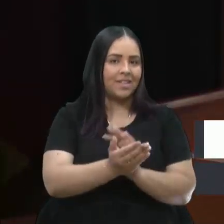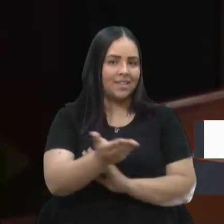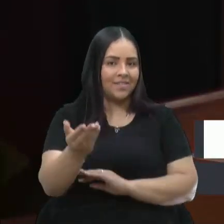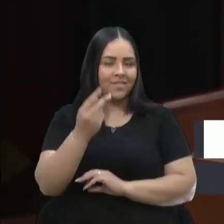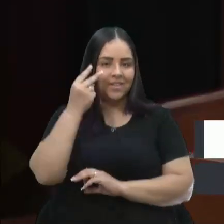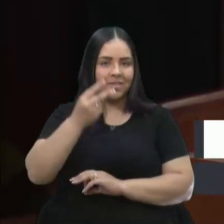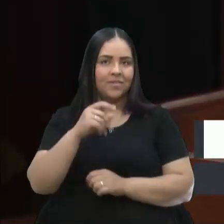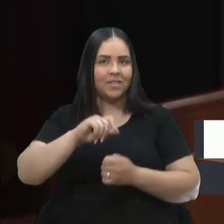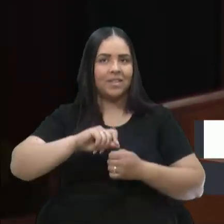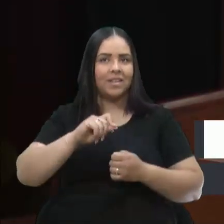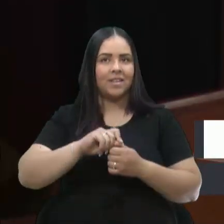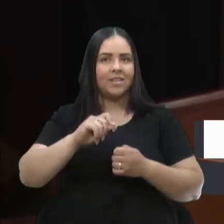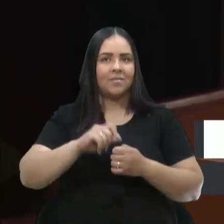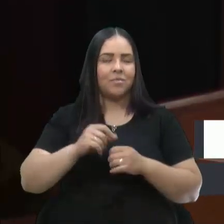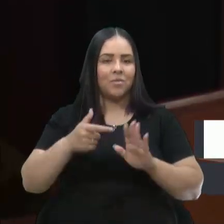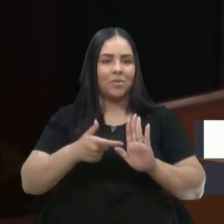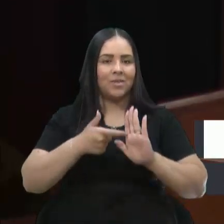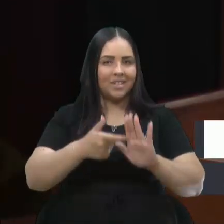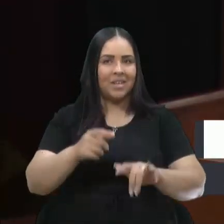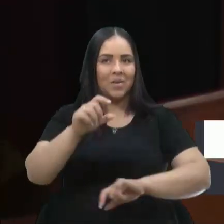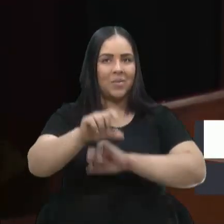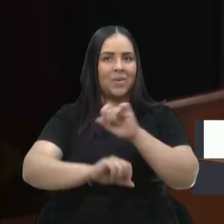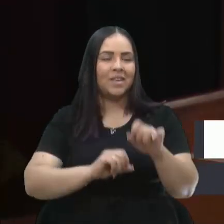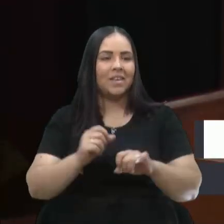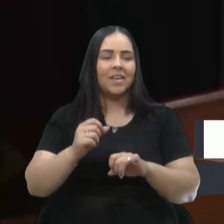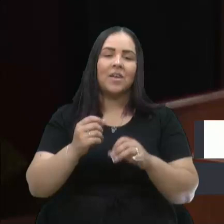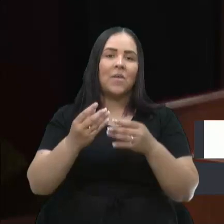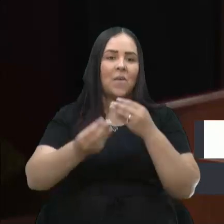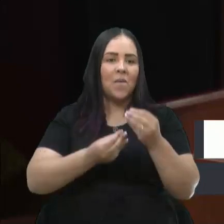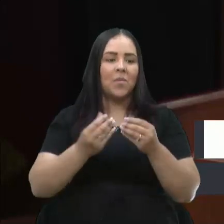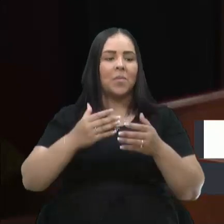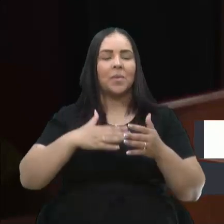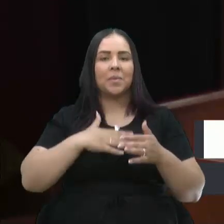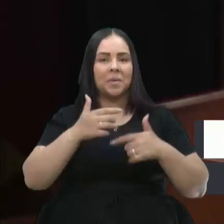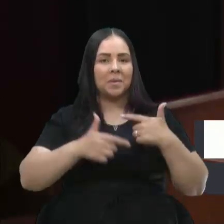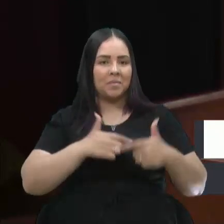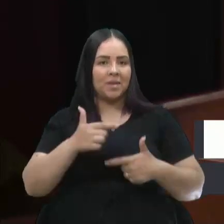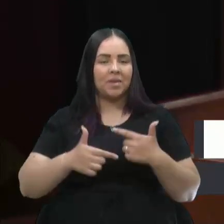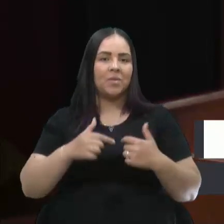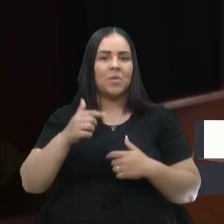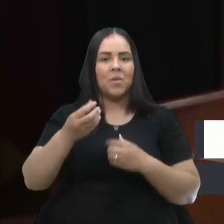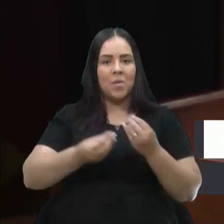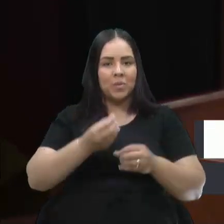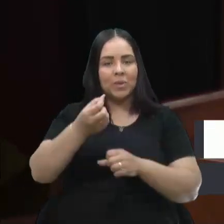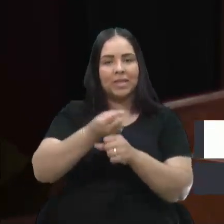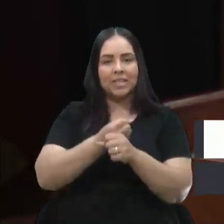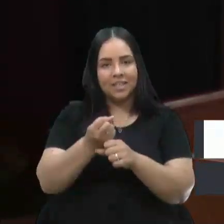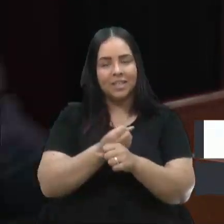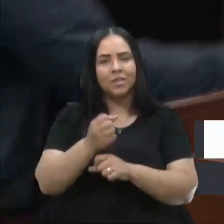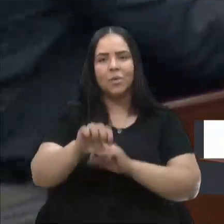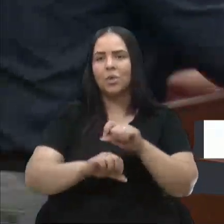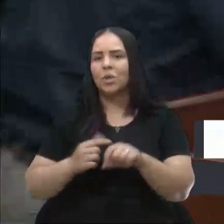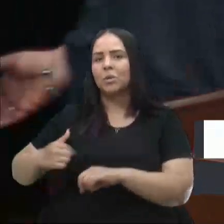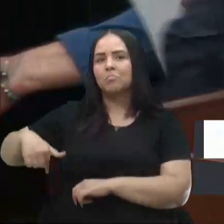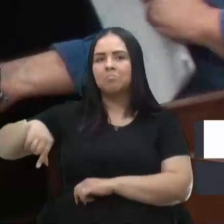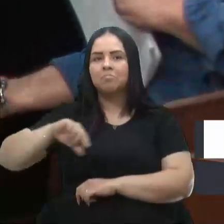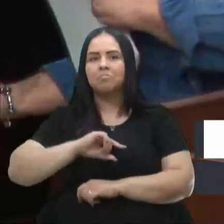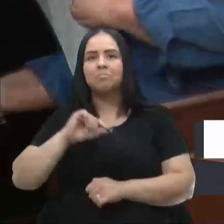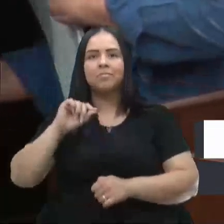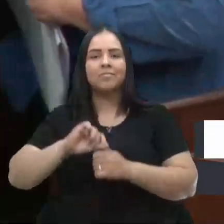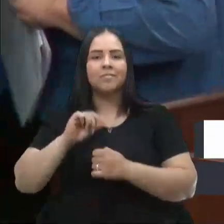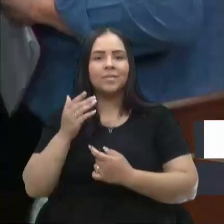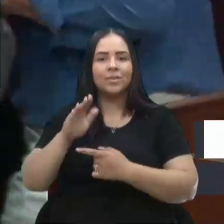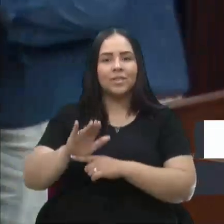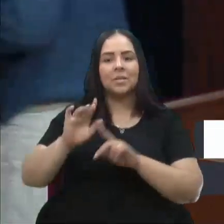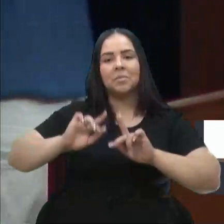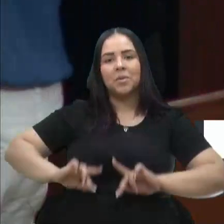fizeram, para prestar contas de como foi o mandato, de como foi este ano legislativo, do que fizemos em prol das pessoas